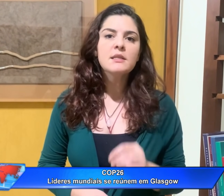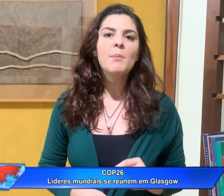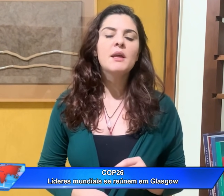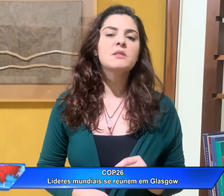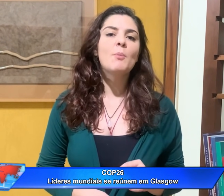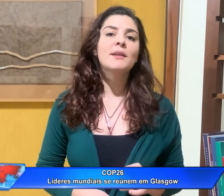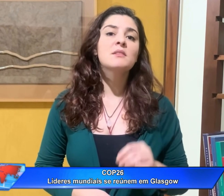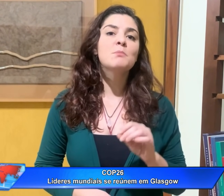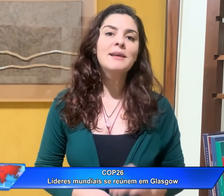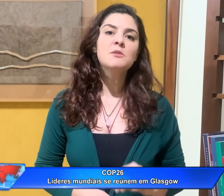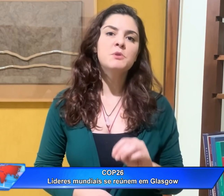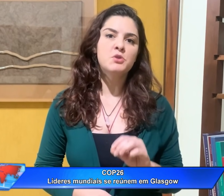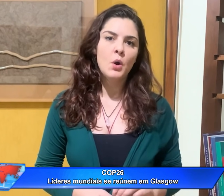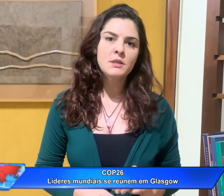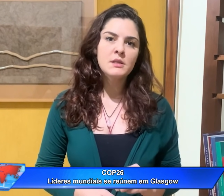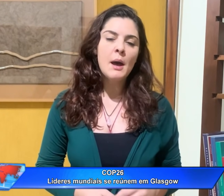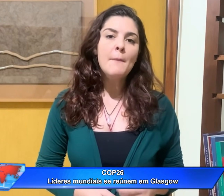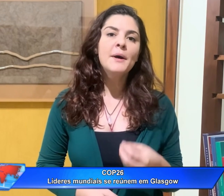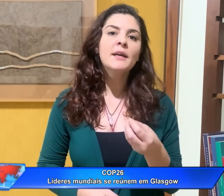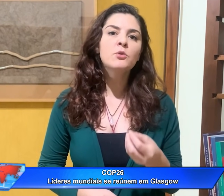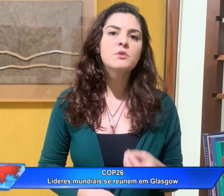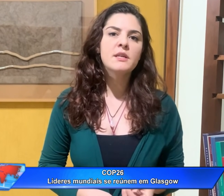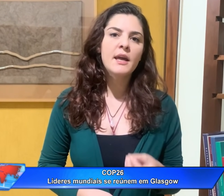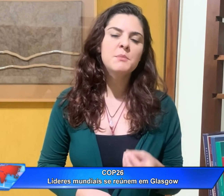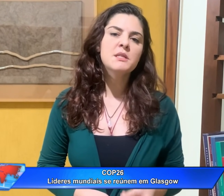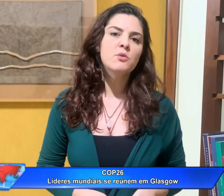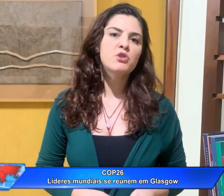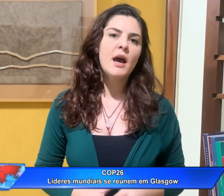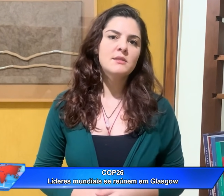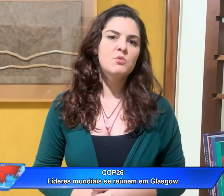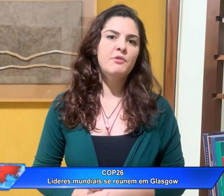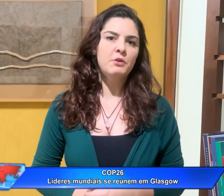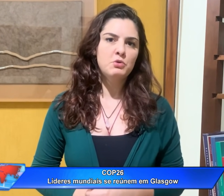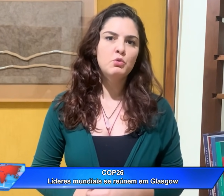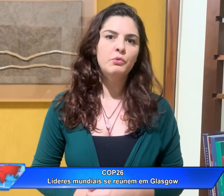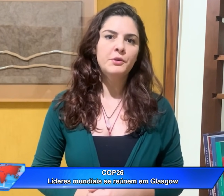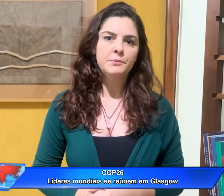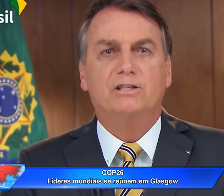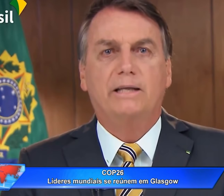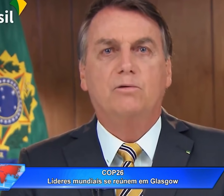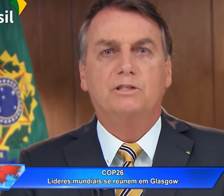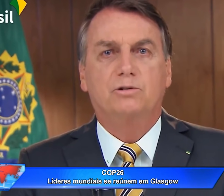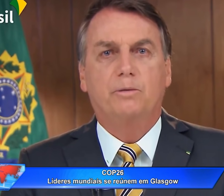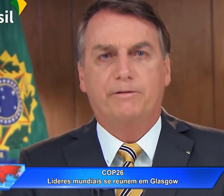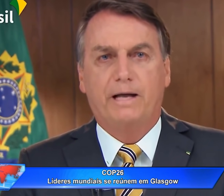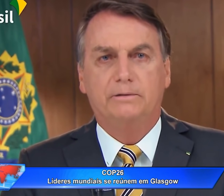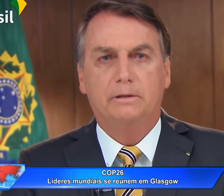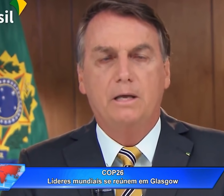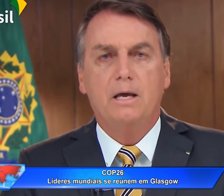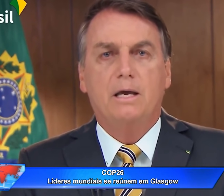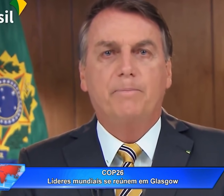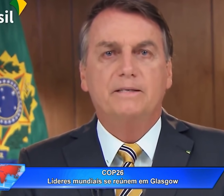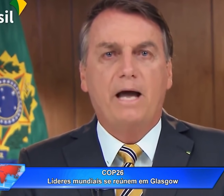e estabeleçam metas mais ambiciosas para reduzir a emissão de gases do efeito estufa. O presidente do Brasil,